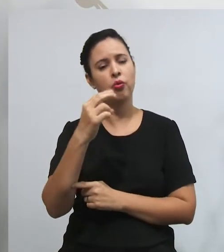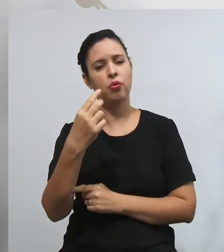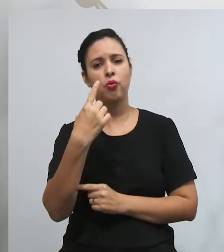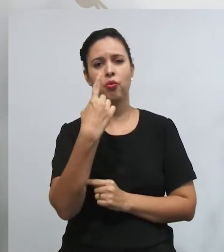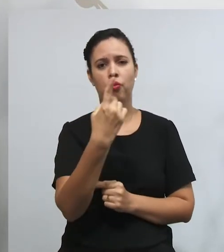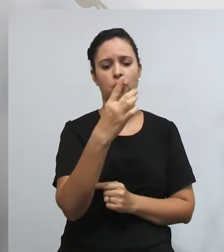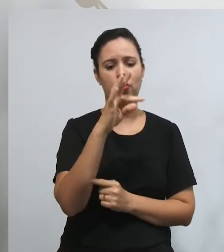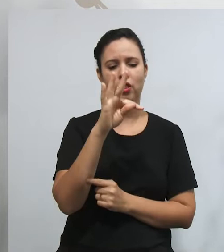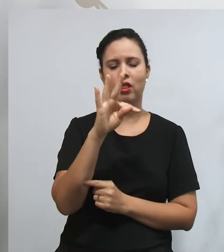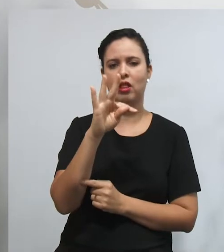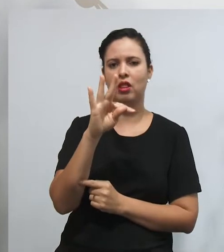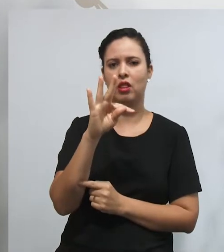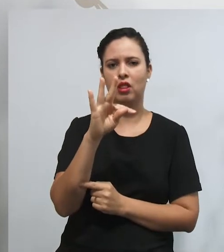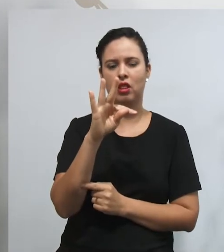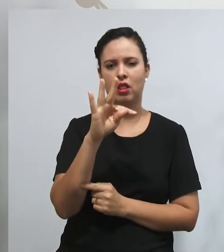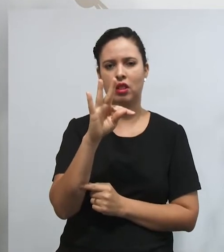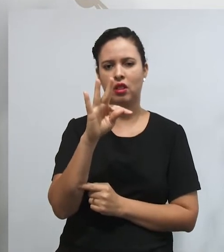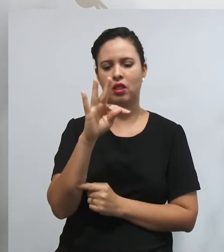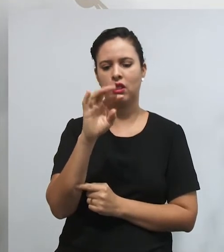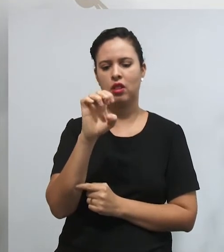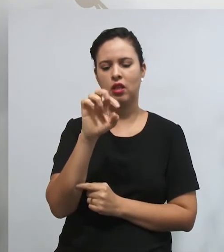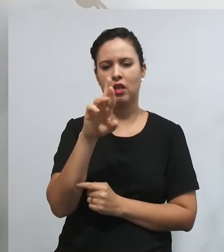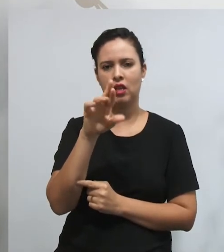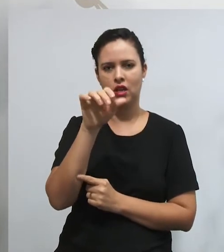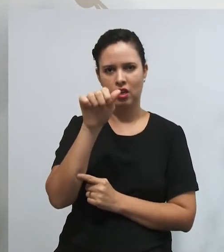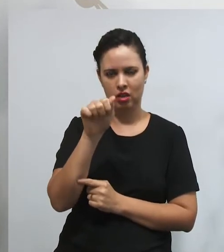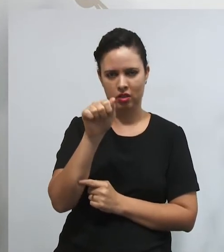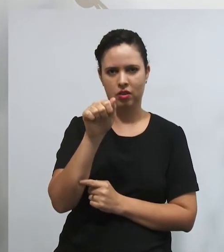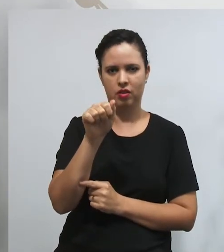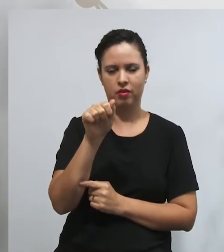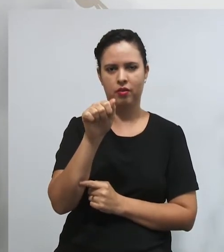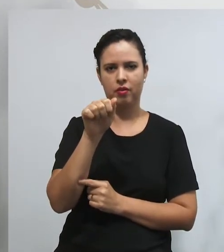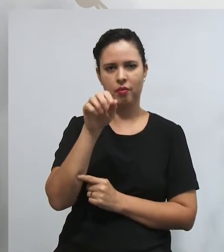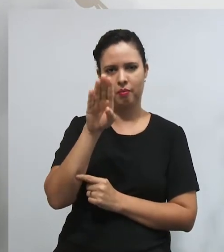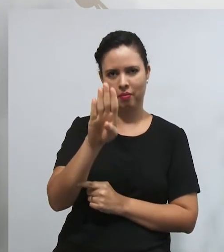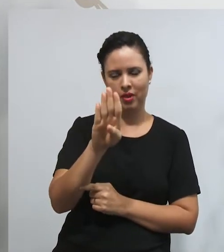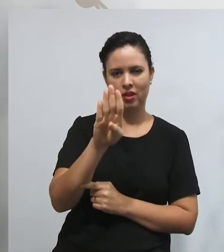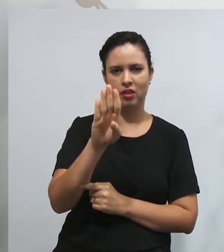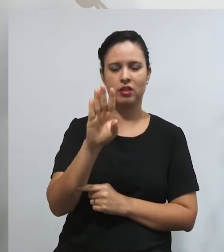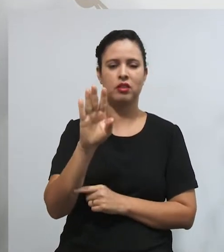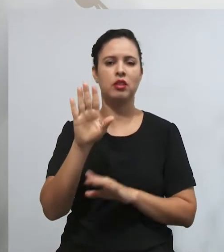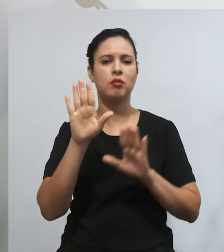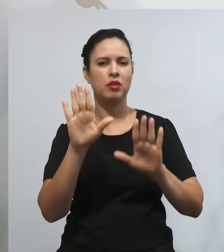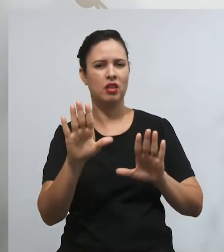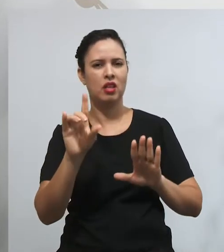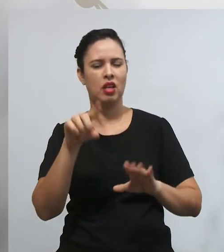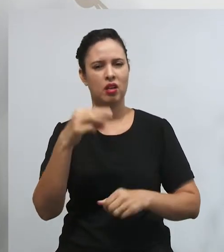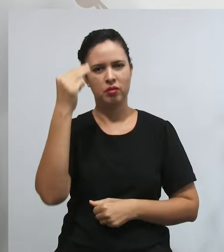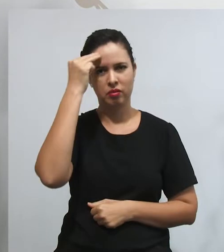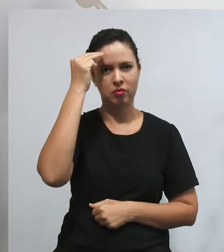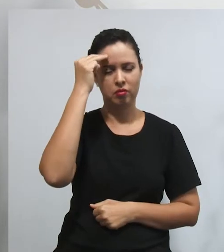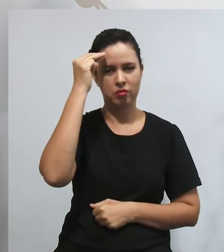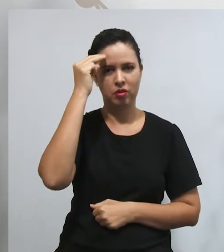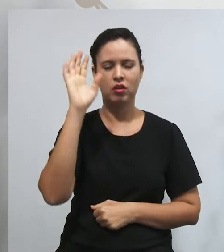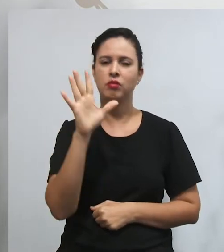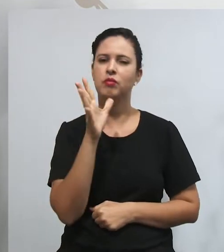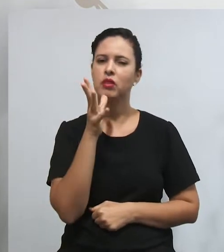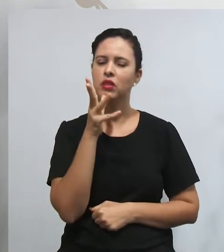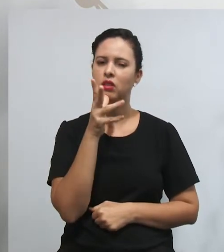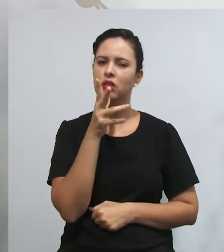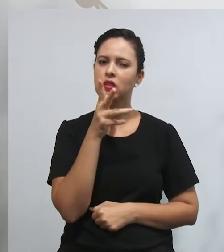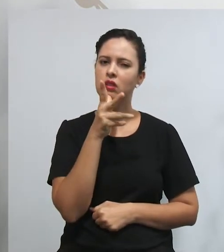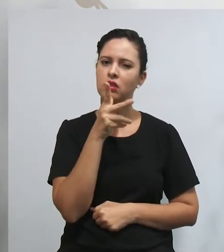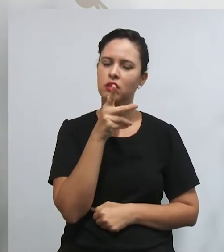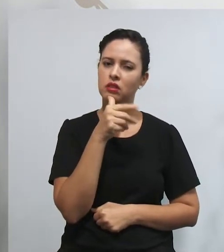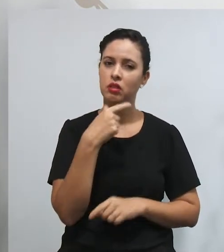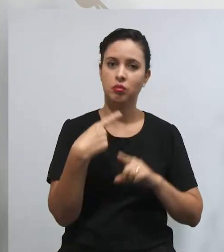capacidade de dados. Porém, ele é uma memória secundária porque ele não é uma memória tão rápida, ela é uma memória um pouco mais lenta